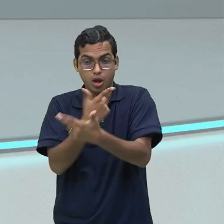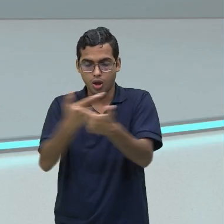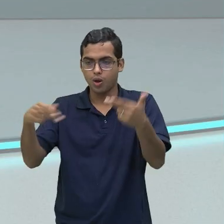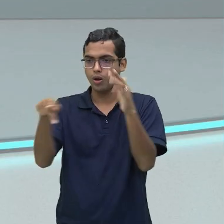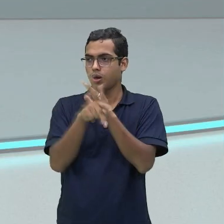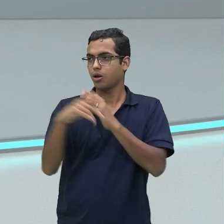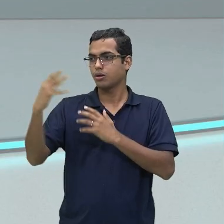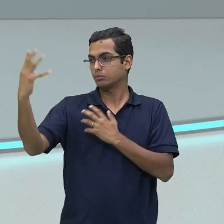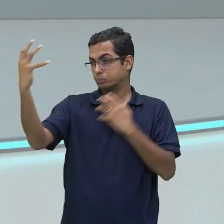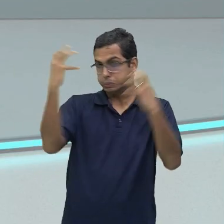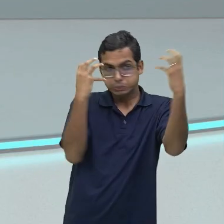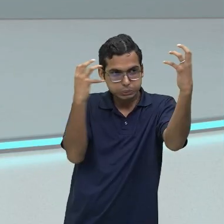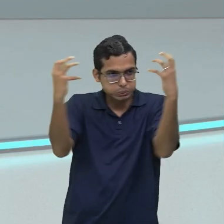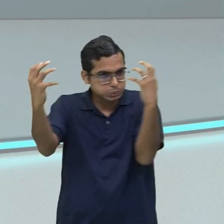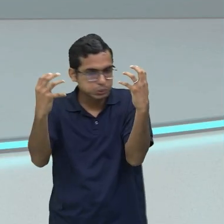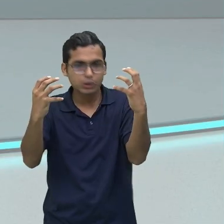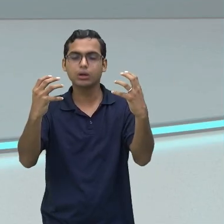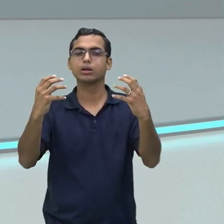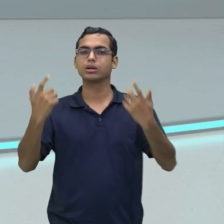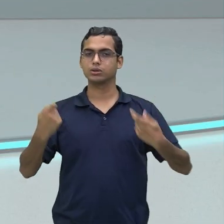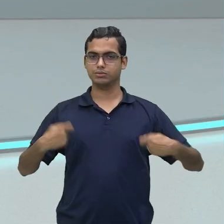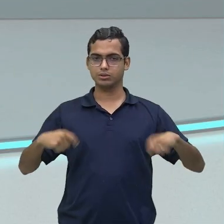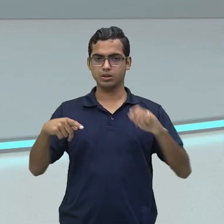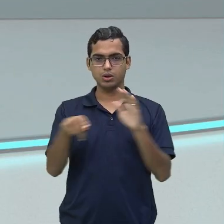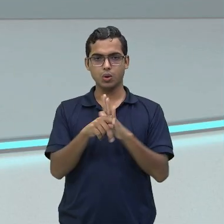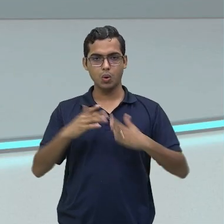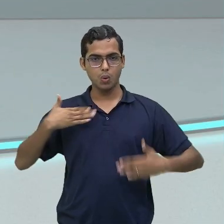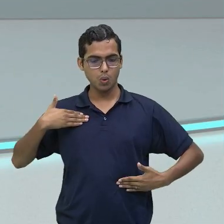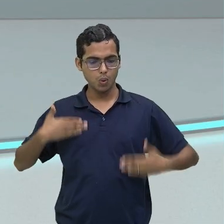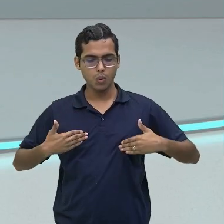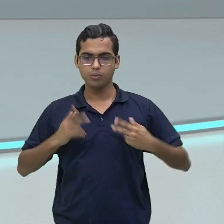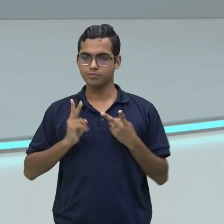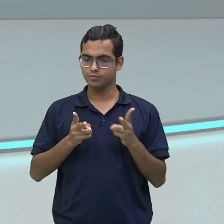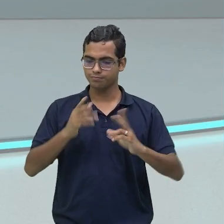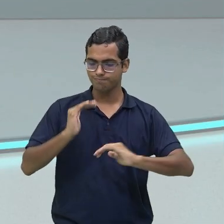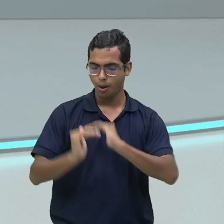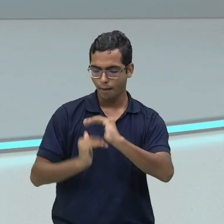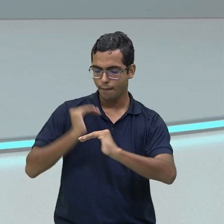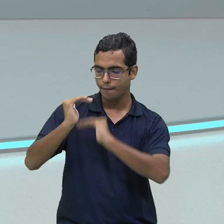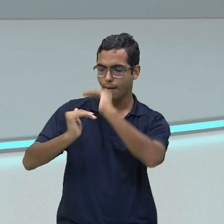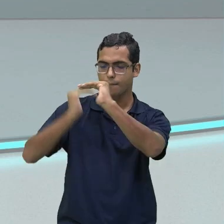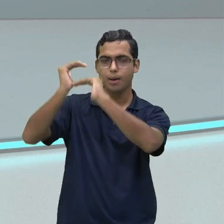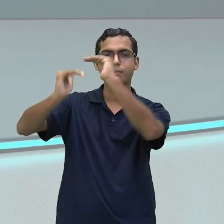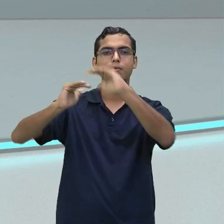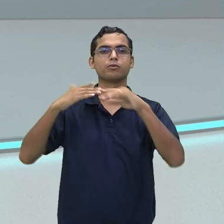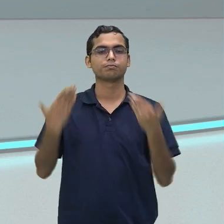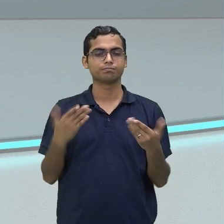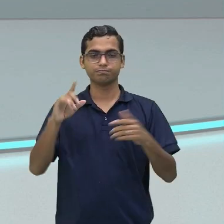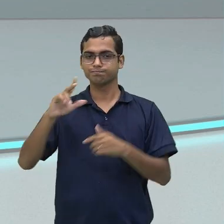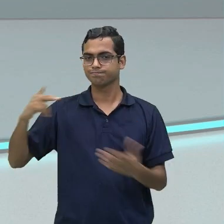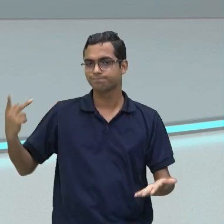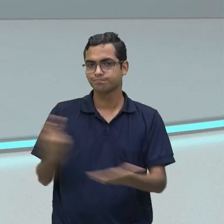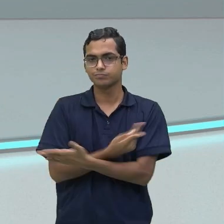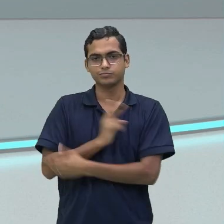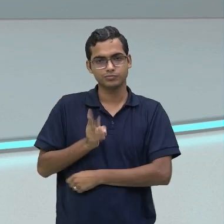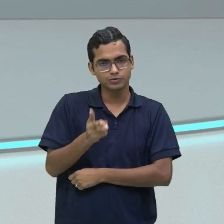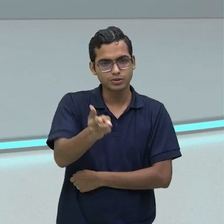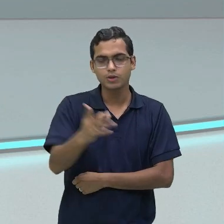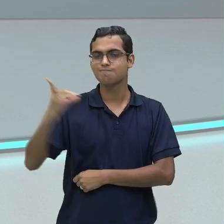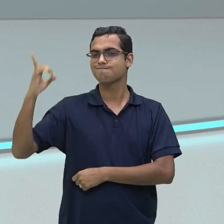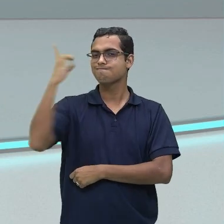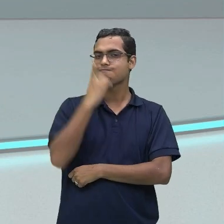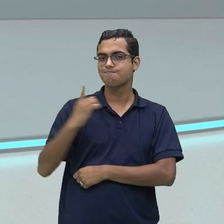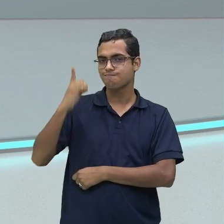construção. Lembra que esse corpo é a casa? Então essa construção, ela está acontecendo